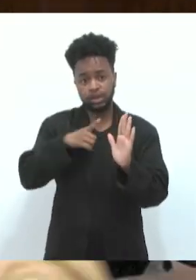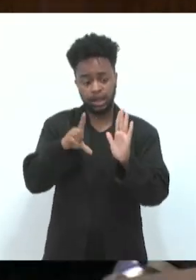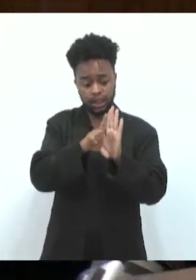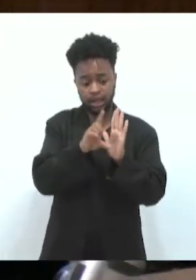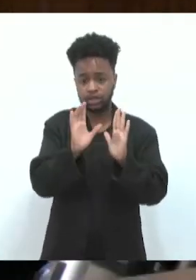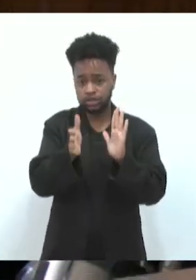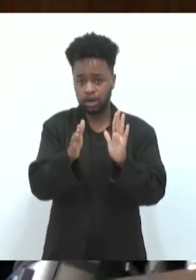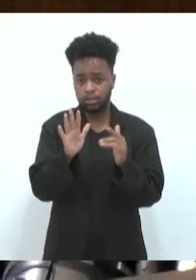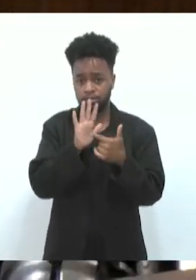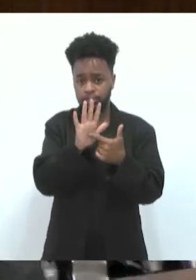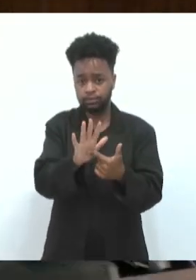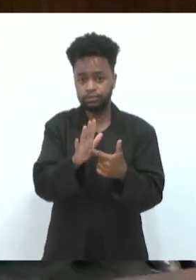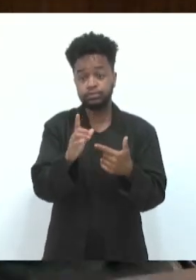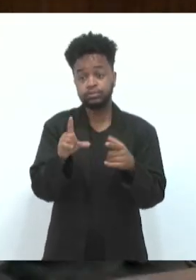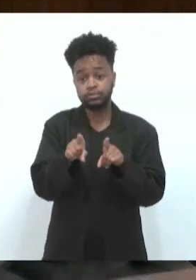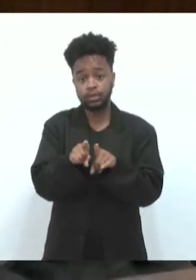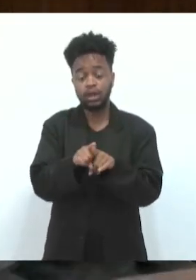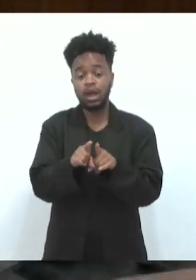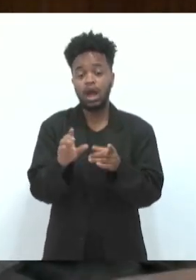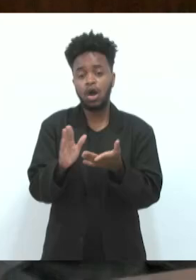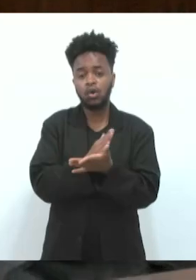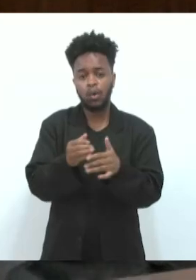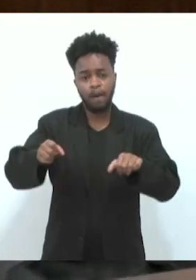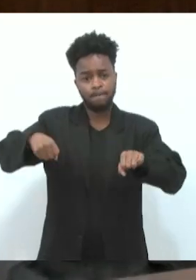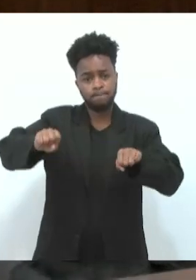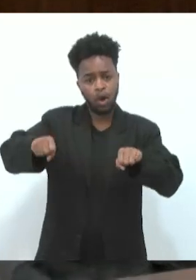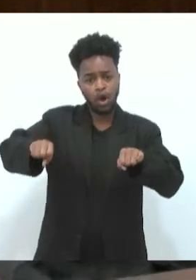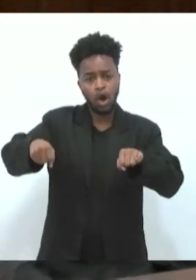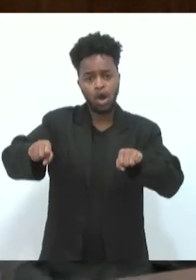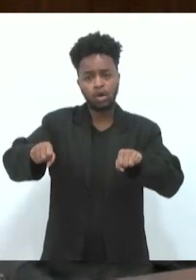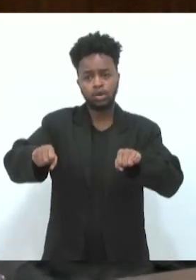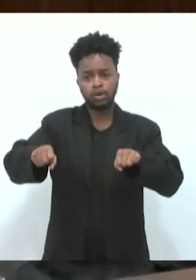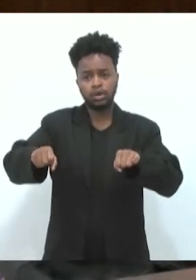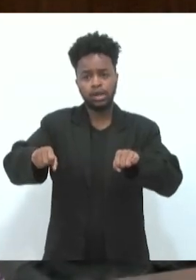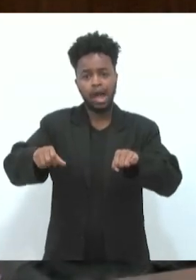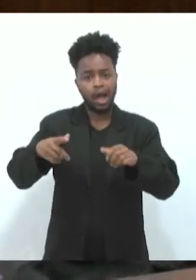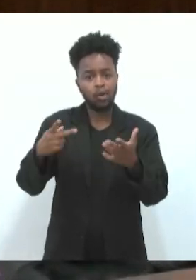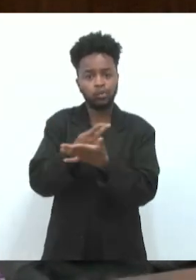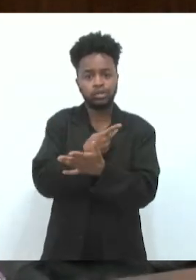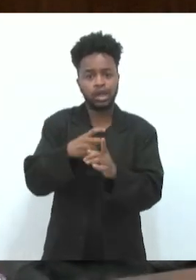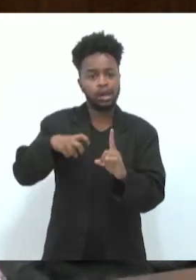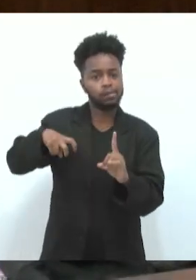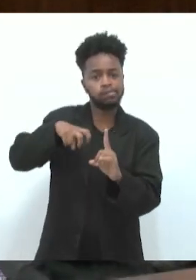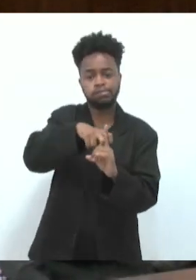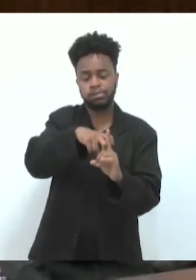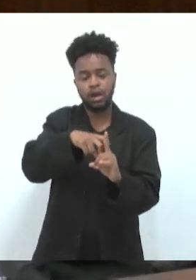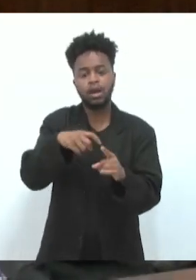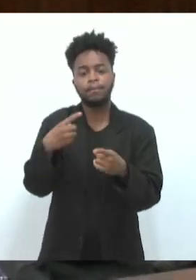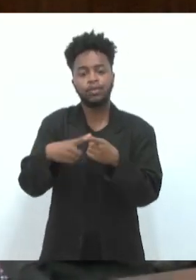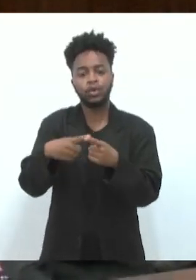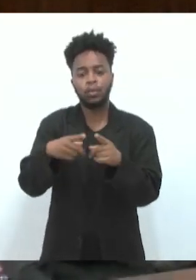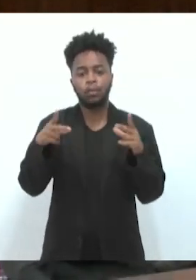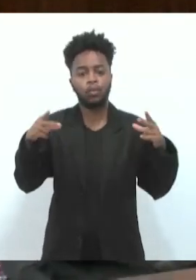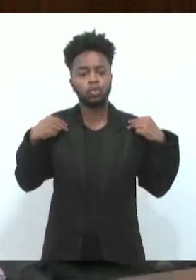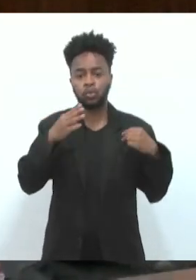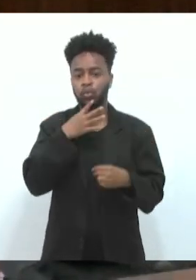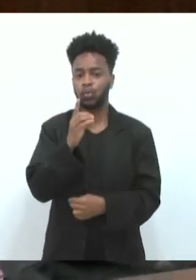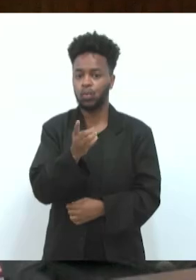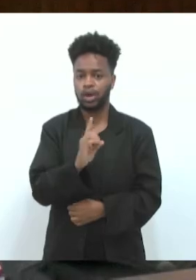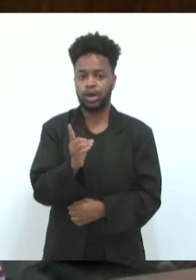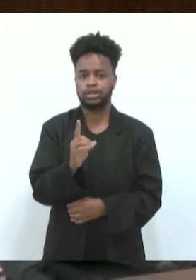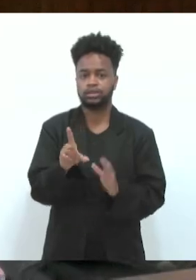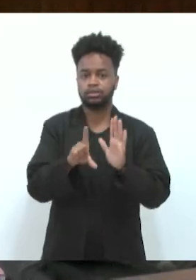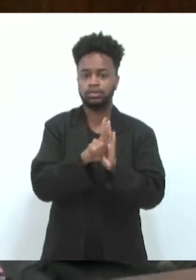E quantos motociclistas sofrem acidentes exatamente por desconhecimento dos motoristas e por